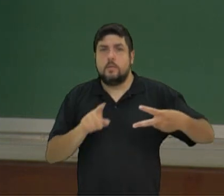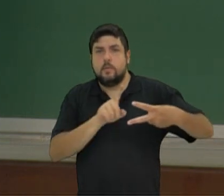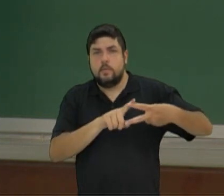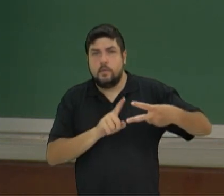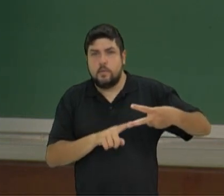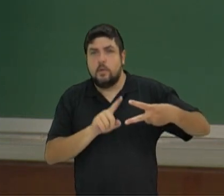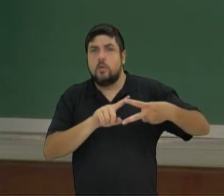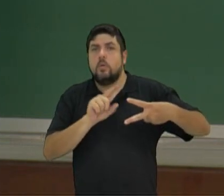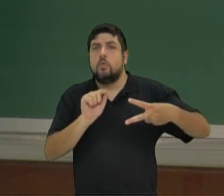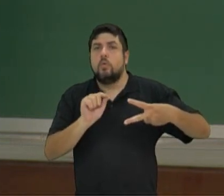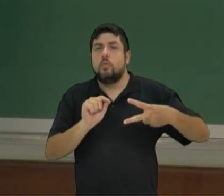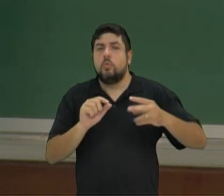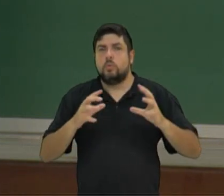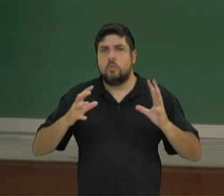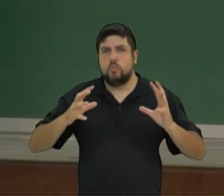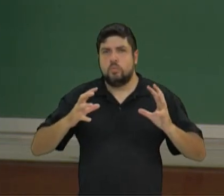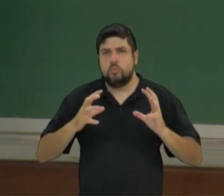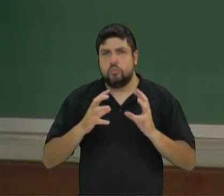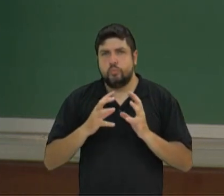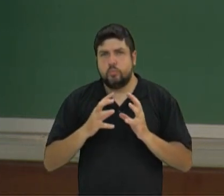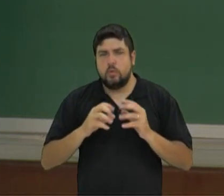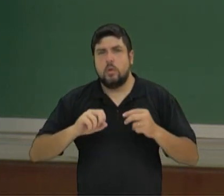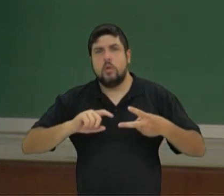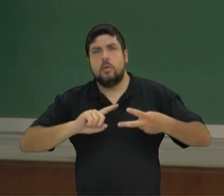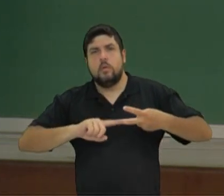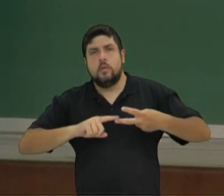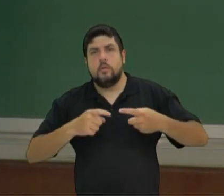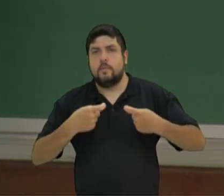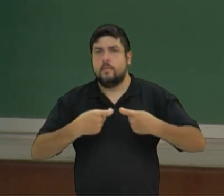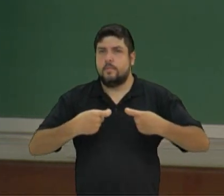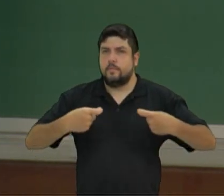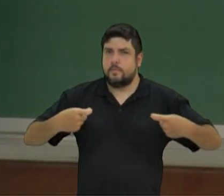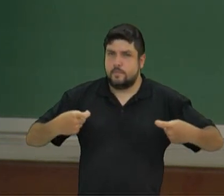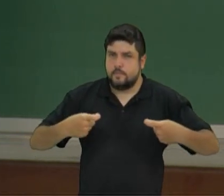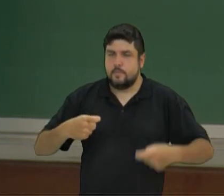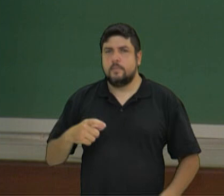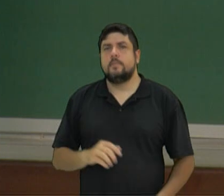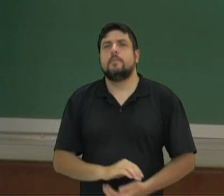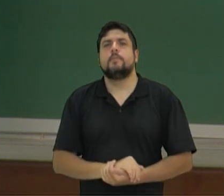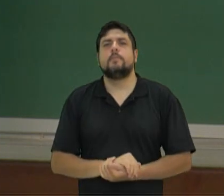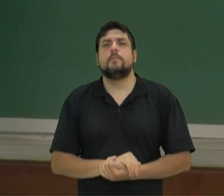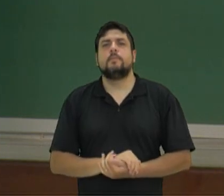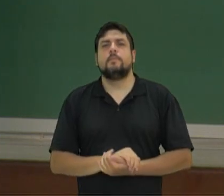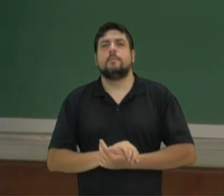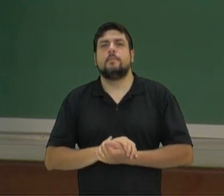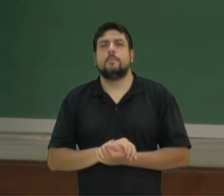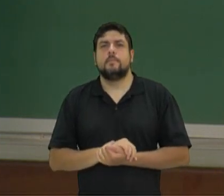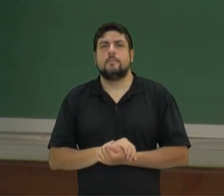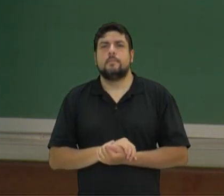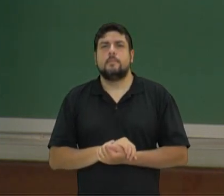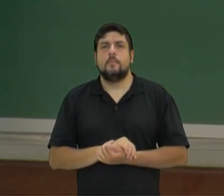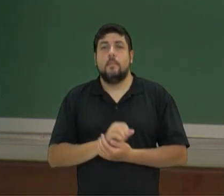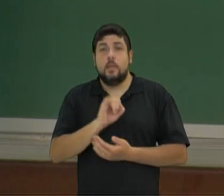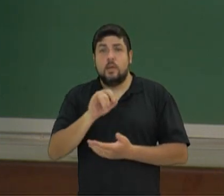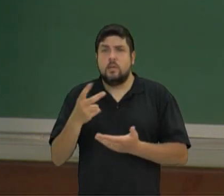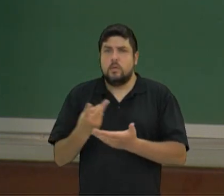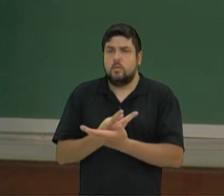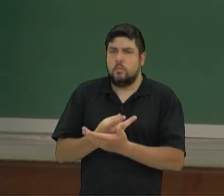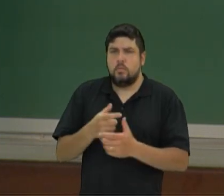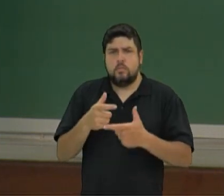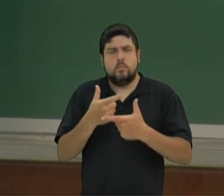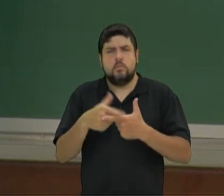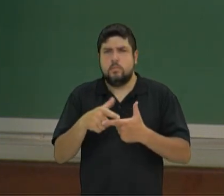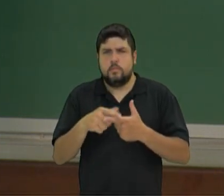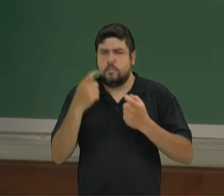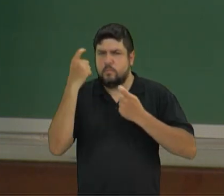Contratilidade ou contração e elasticidade, o fato dele esticar. Se você errou o exercício, não